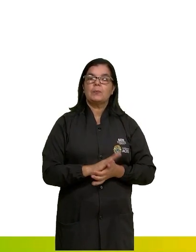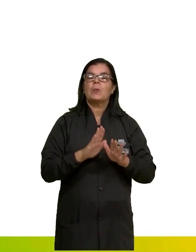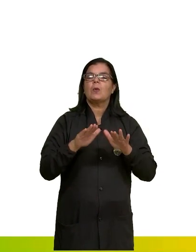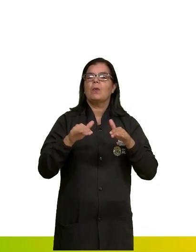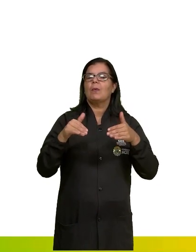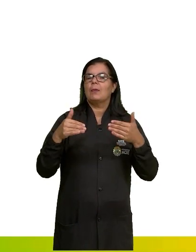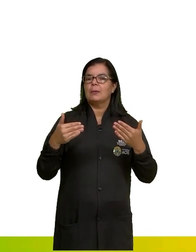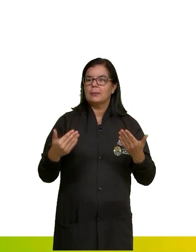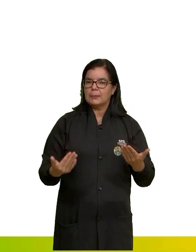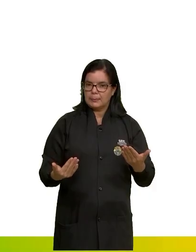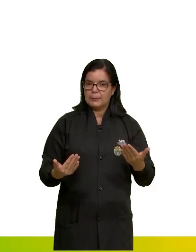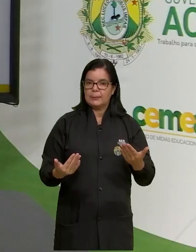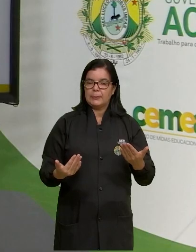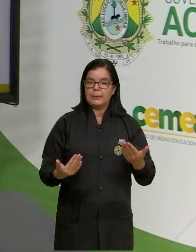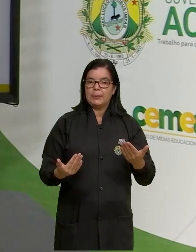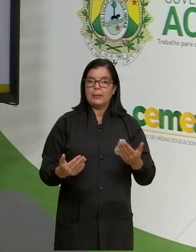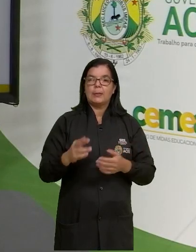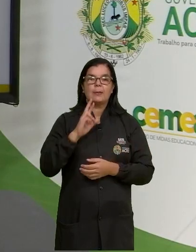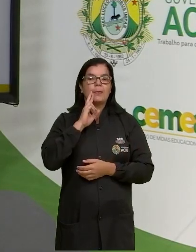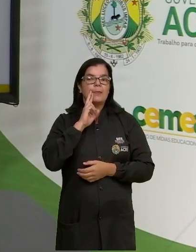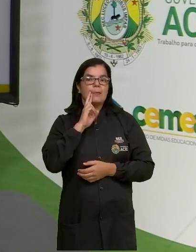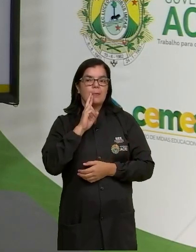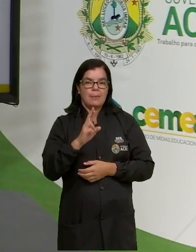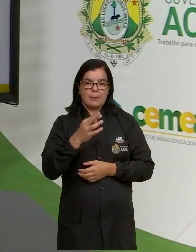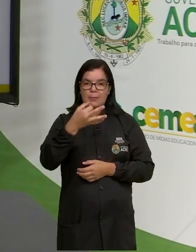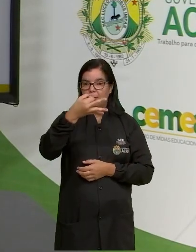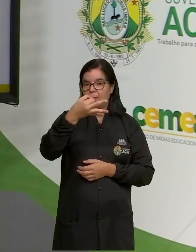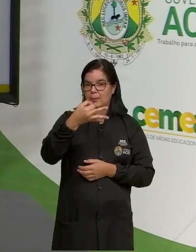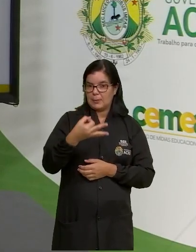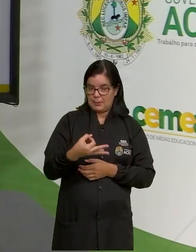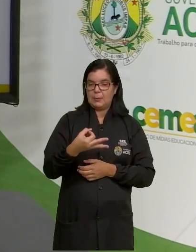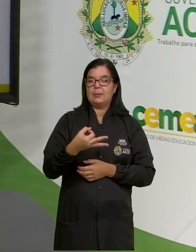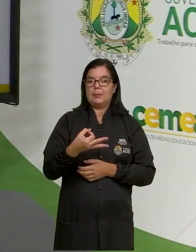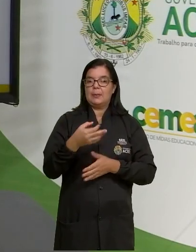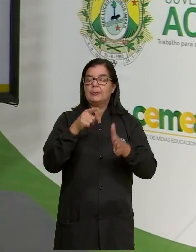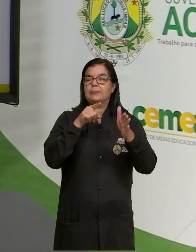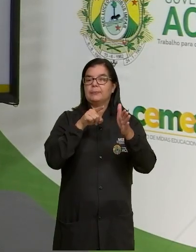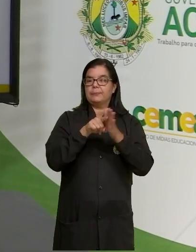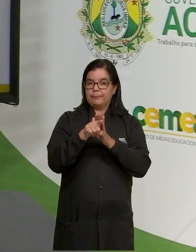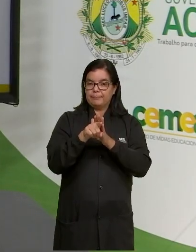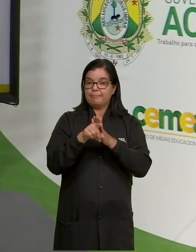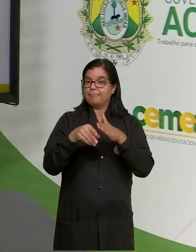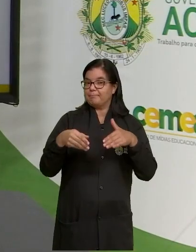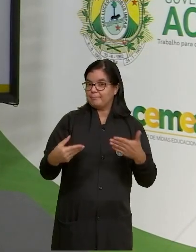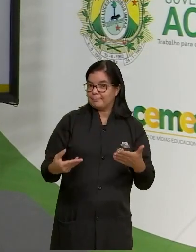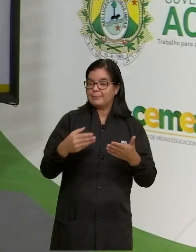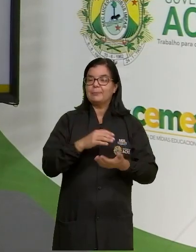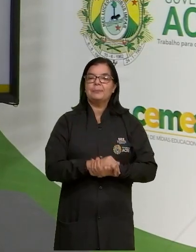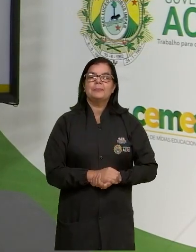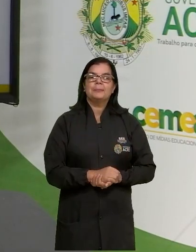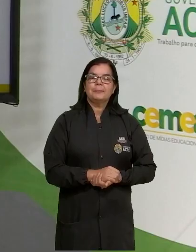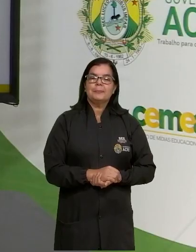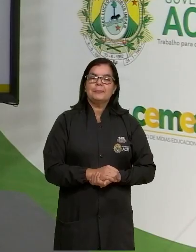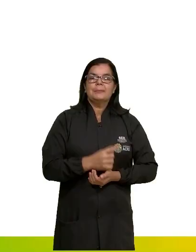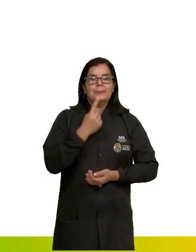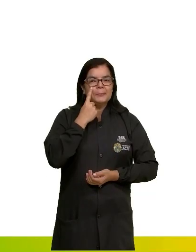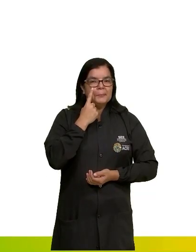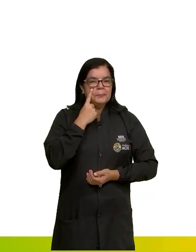Qual será a alternativa correta dessa questão, não é? Vamos